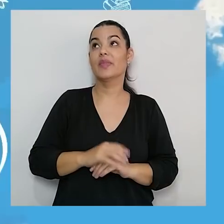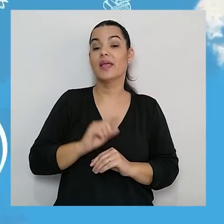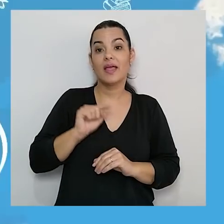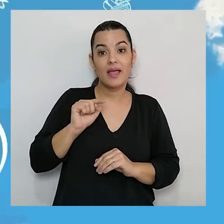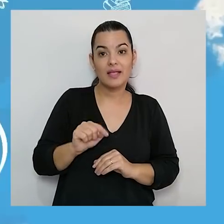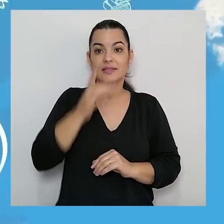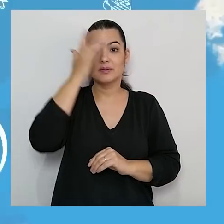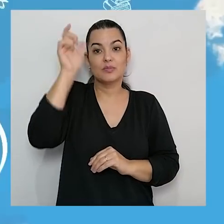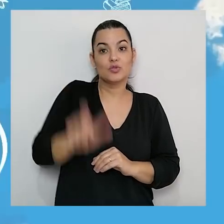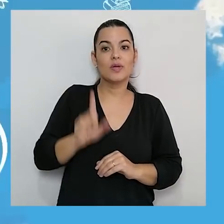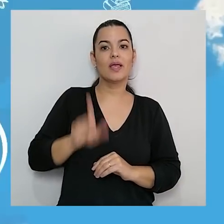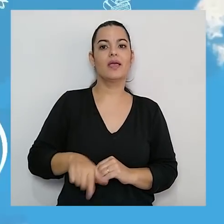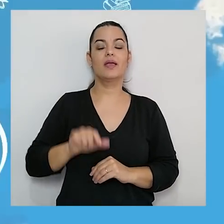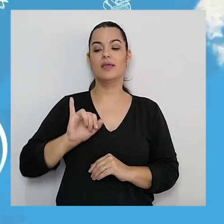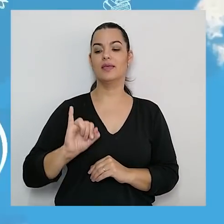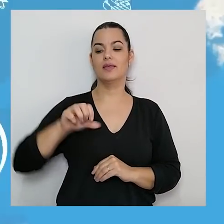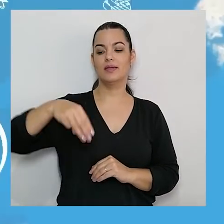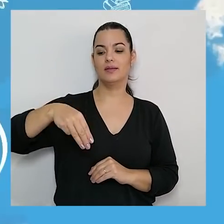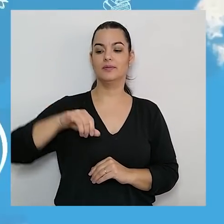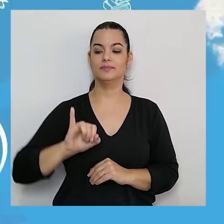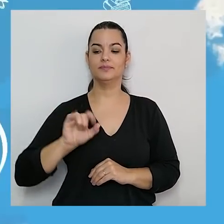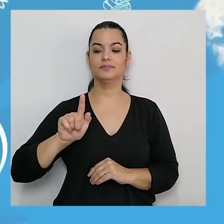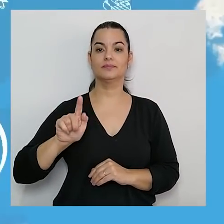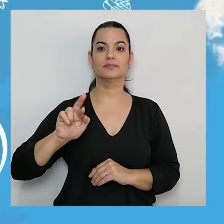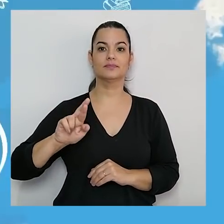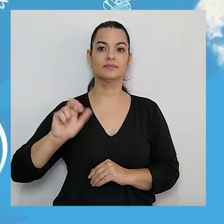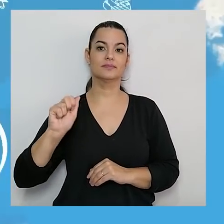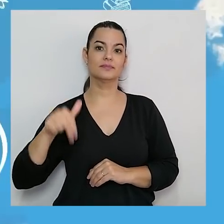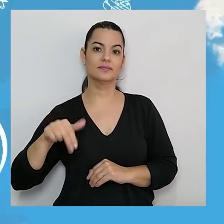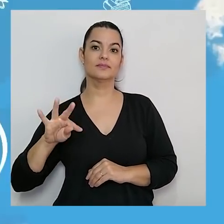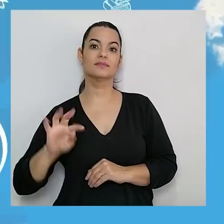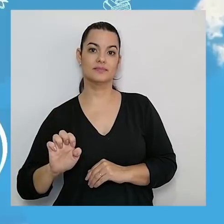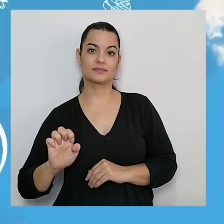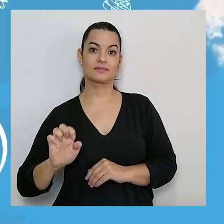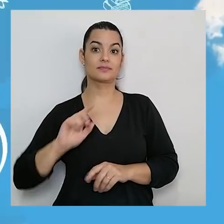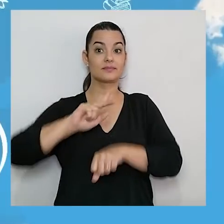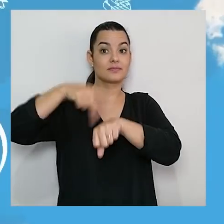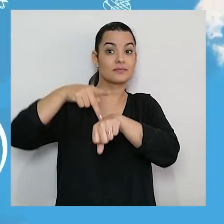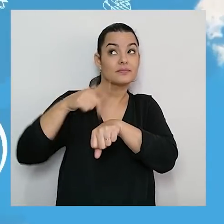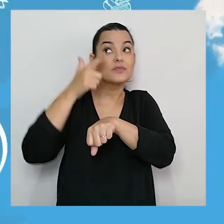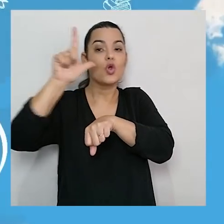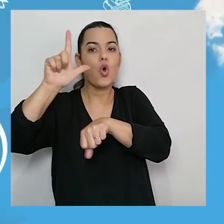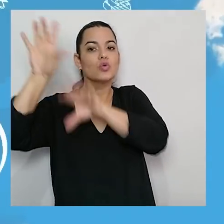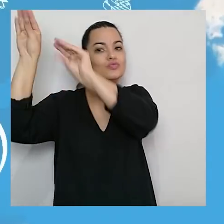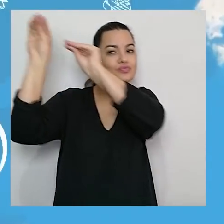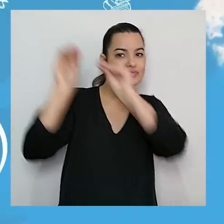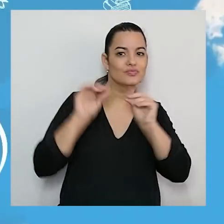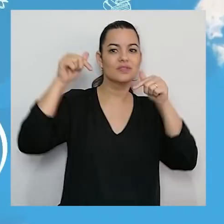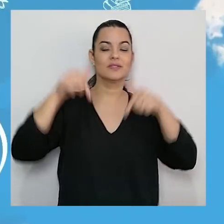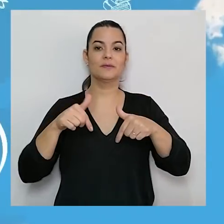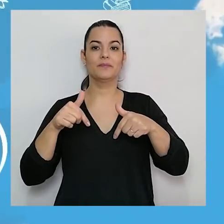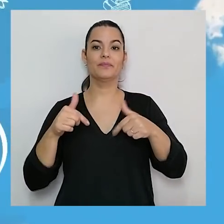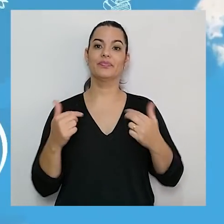imigrante, ela está vindo de outro país para cá. A mesma coisa que acontece